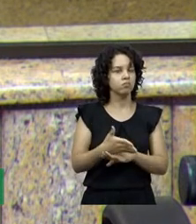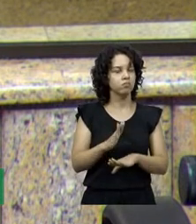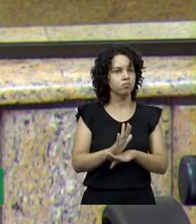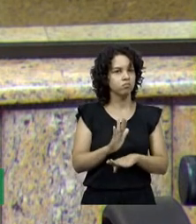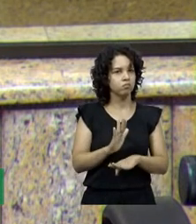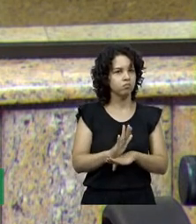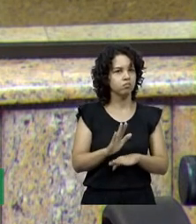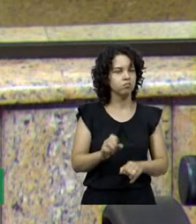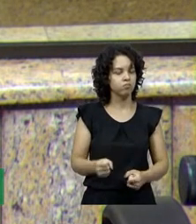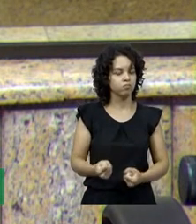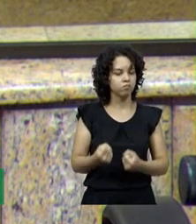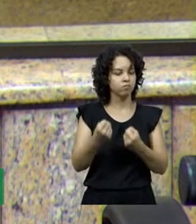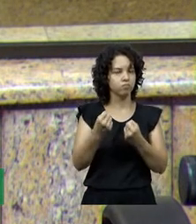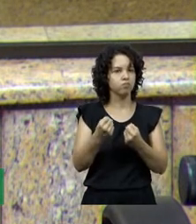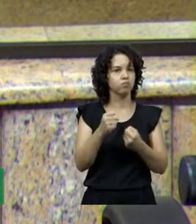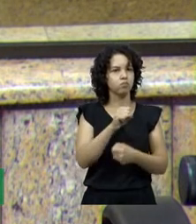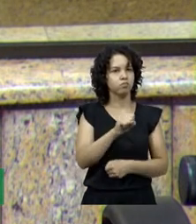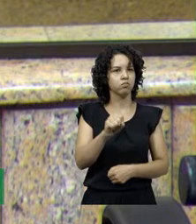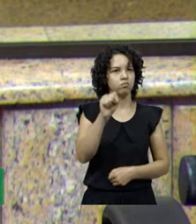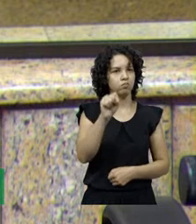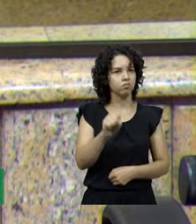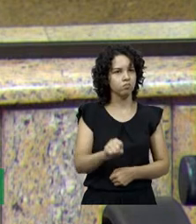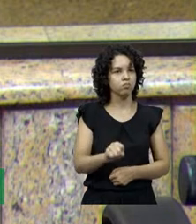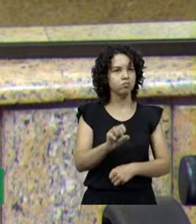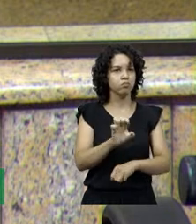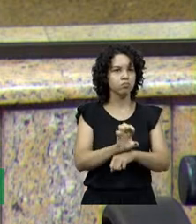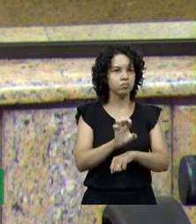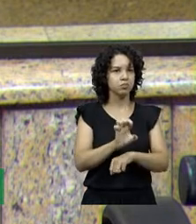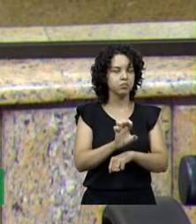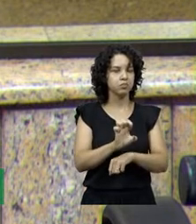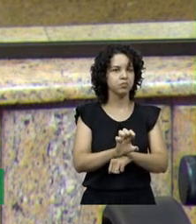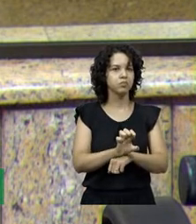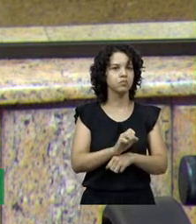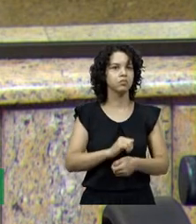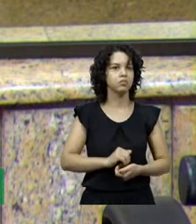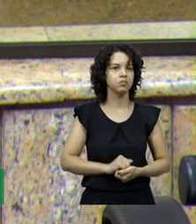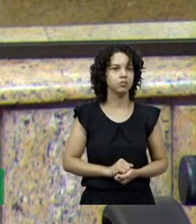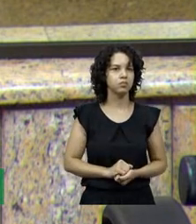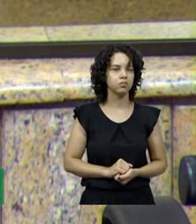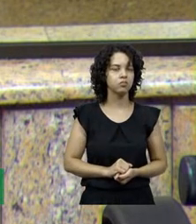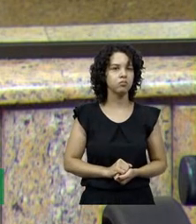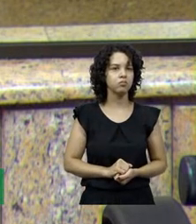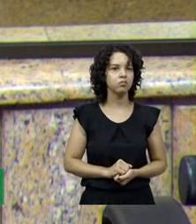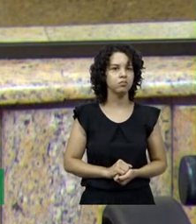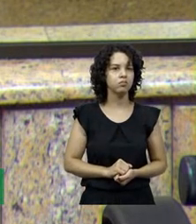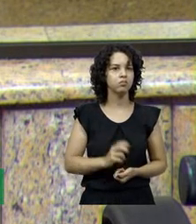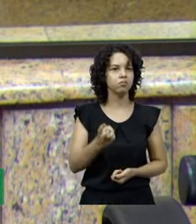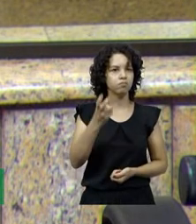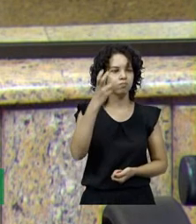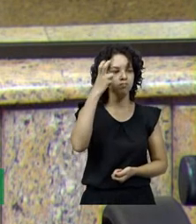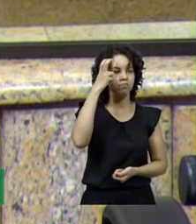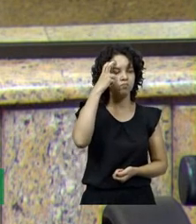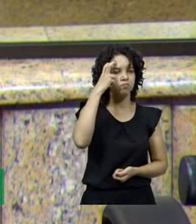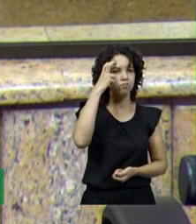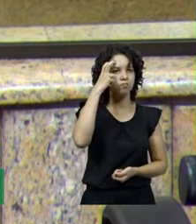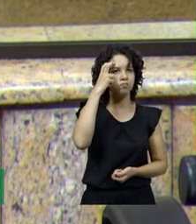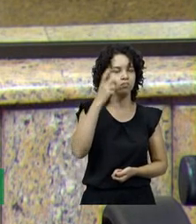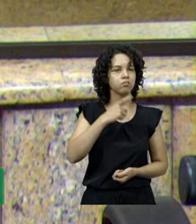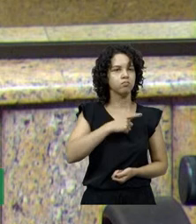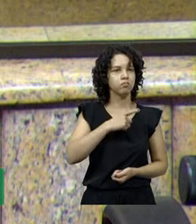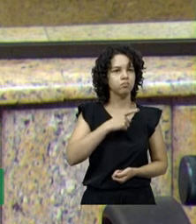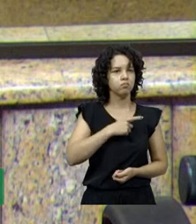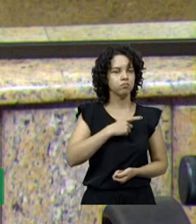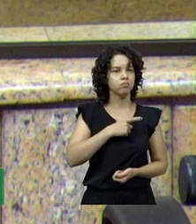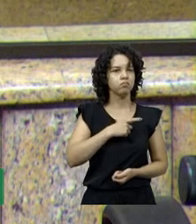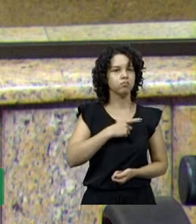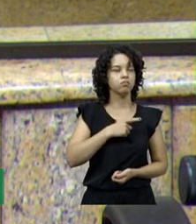para o fortalecimento do SUS em nosso estado. Detentor de um conhecimento invejável e